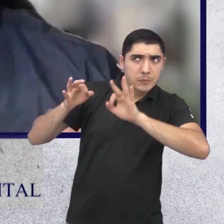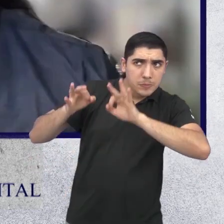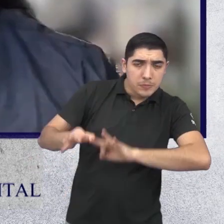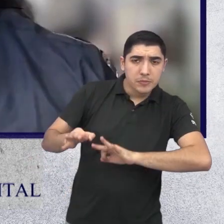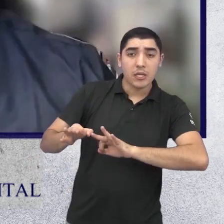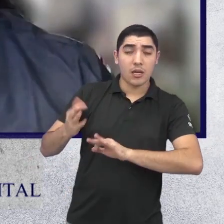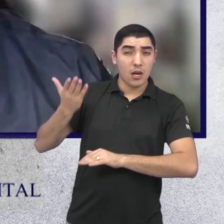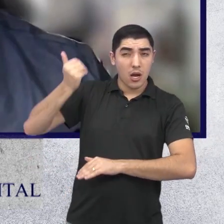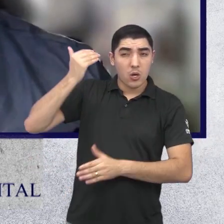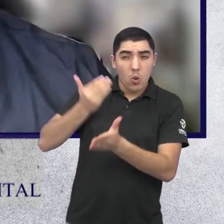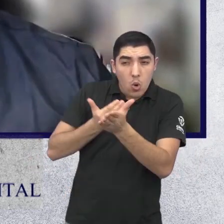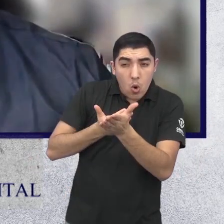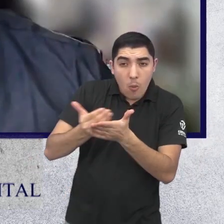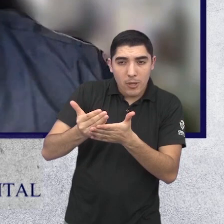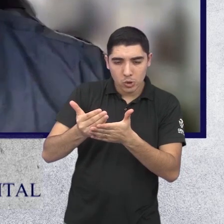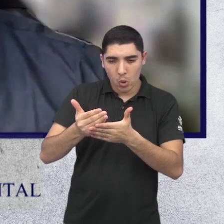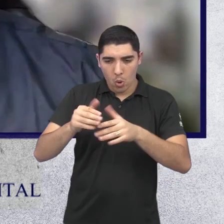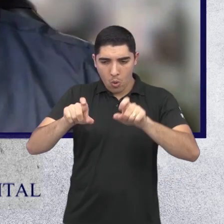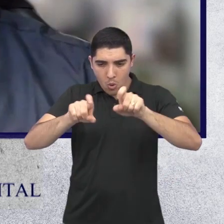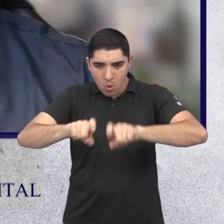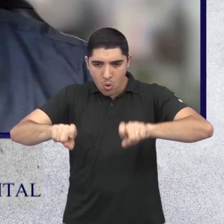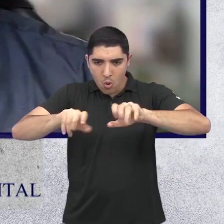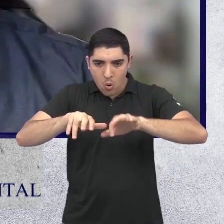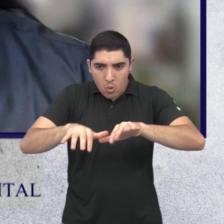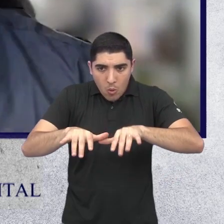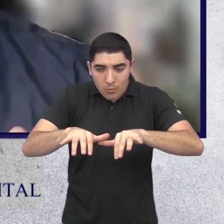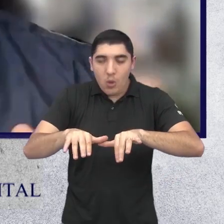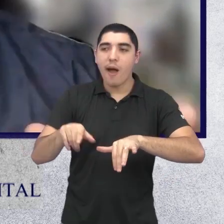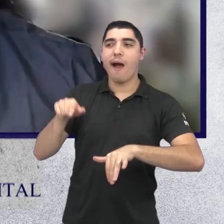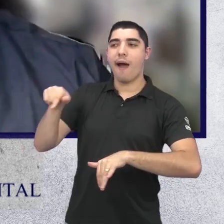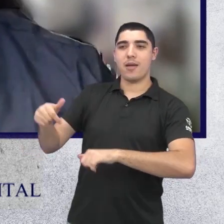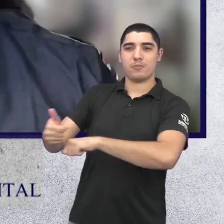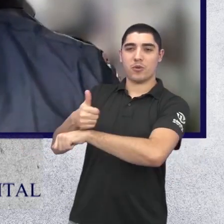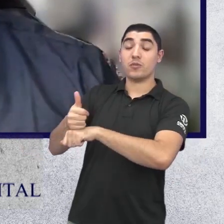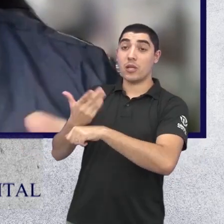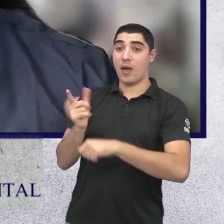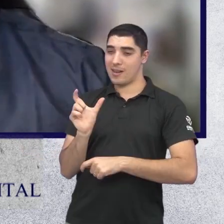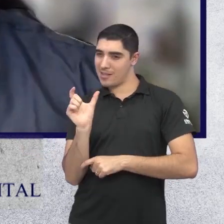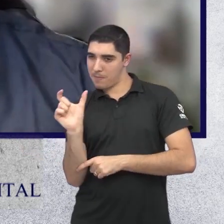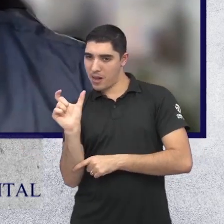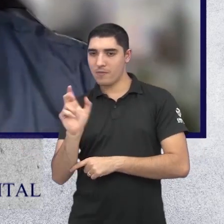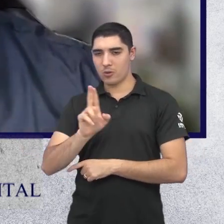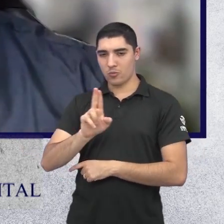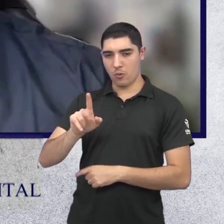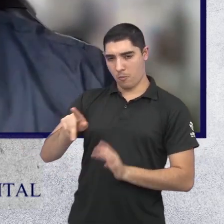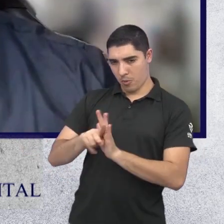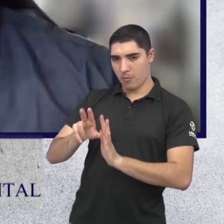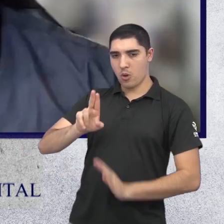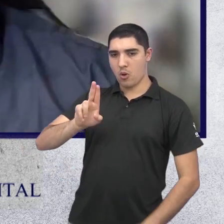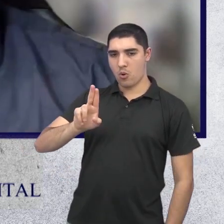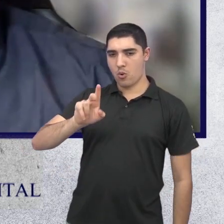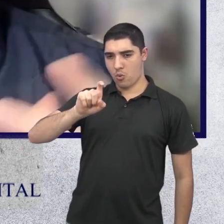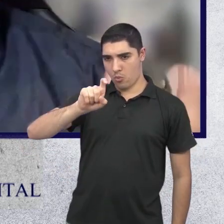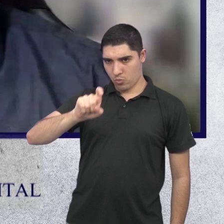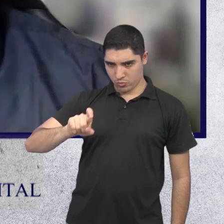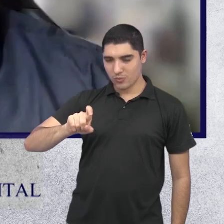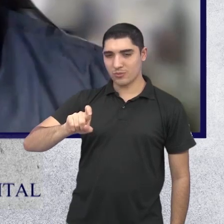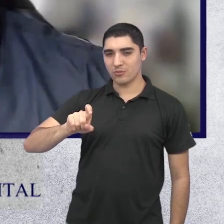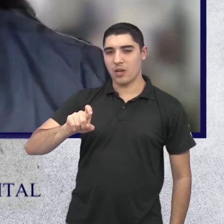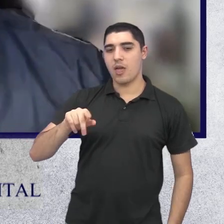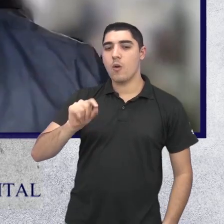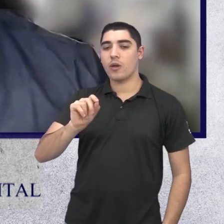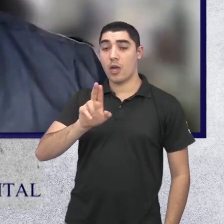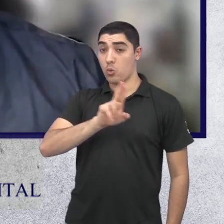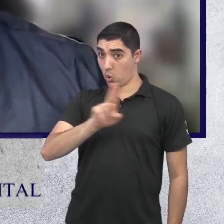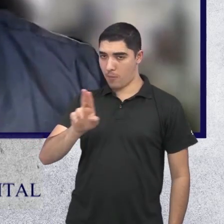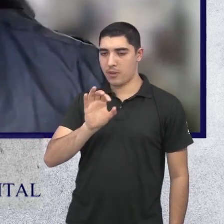da criação da indústria dos computadores. Então, o termo User Experience, ele surge lá na